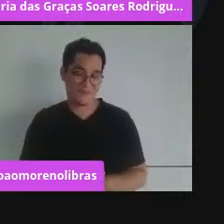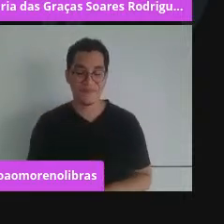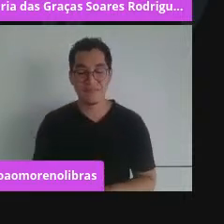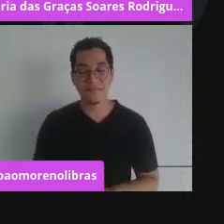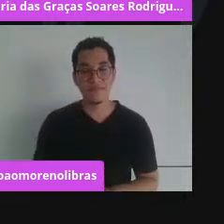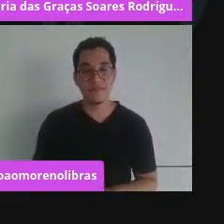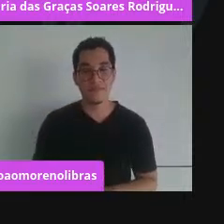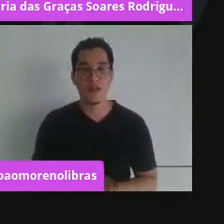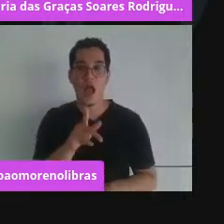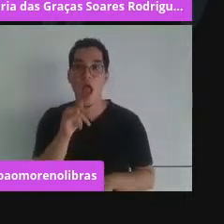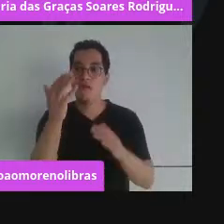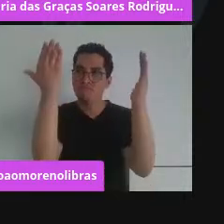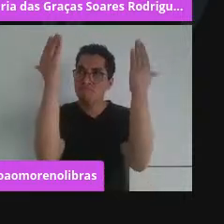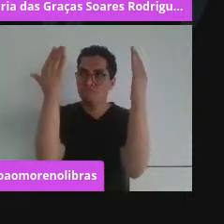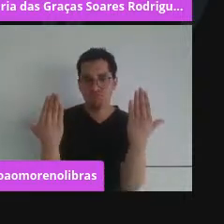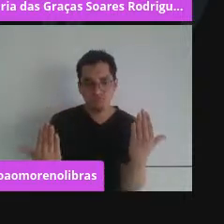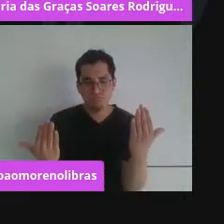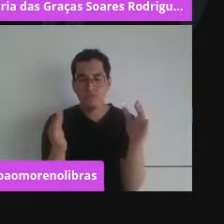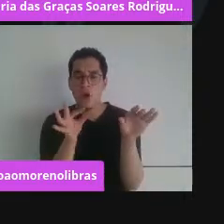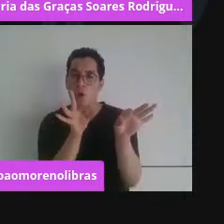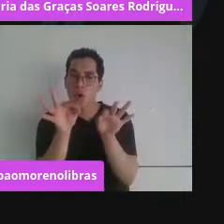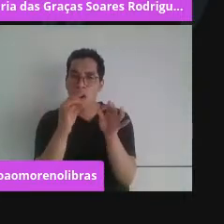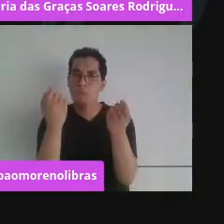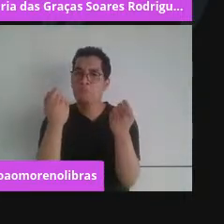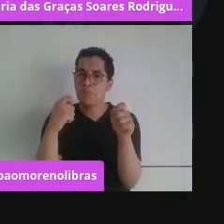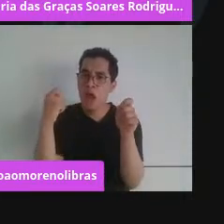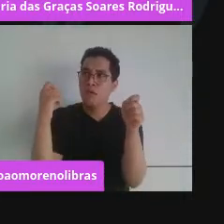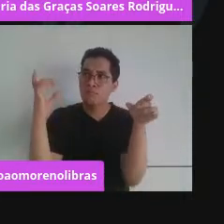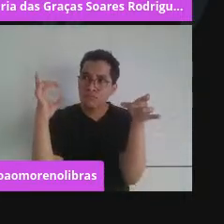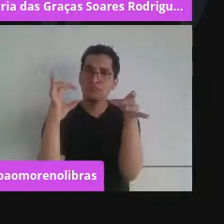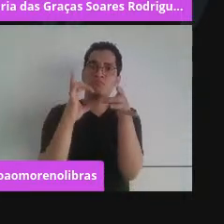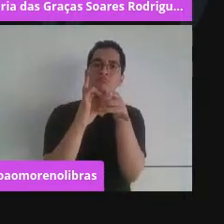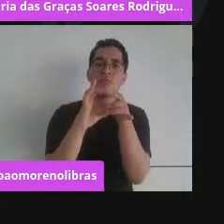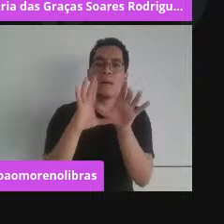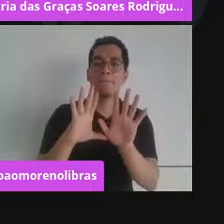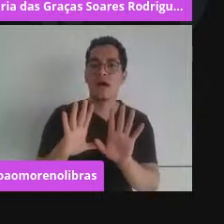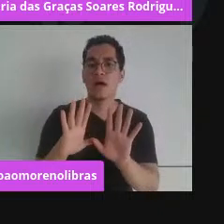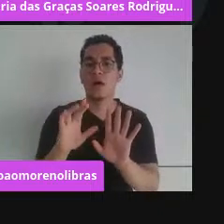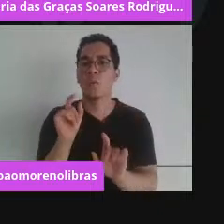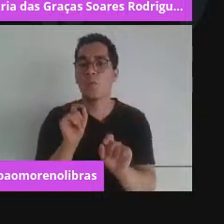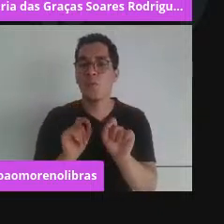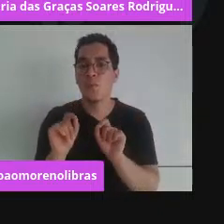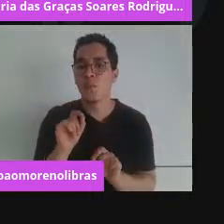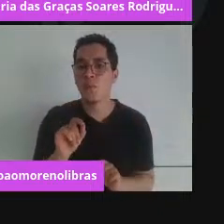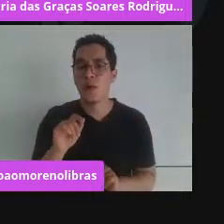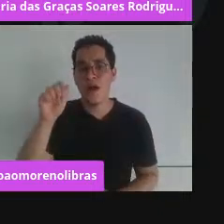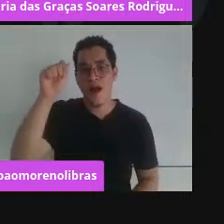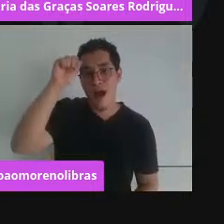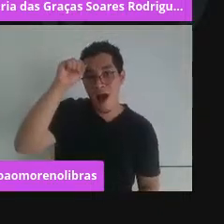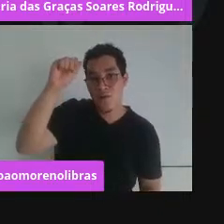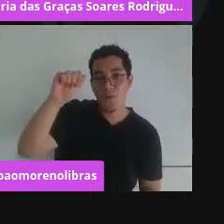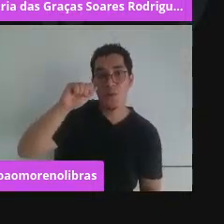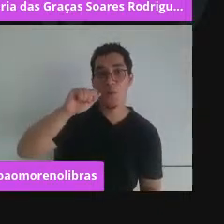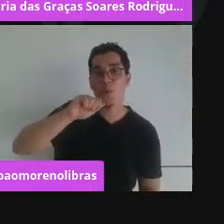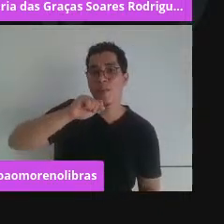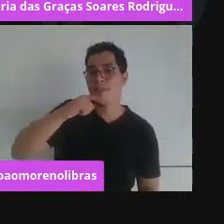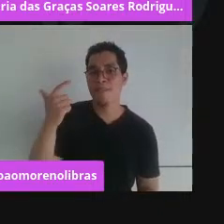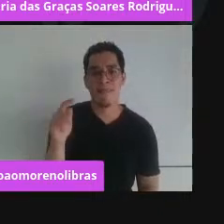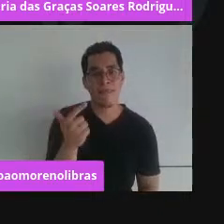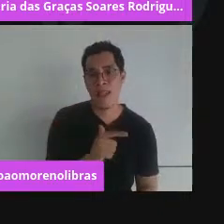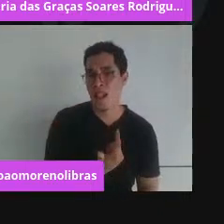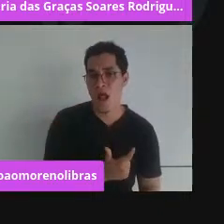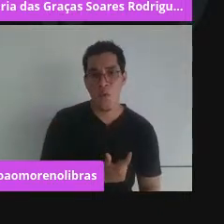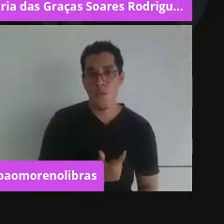perfeitamente possível. Não houve, certamente, a solicitação que os autores seguissem determinada estrutura.